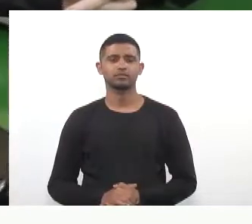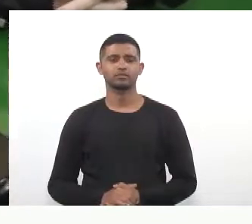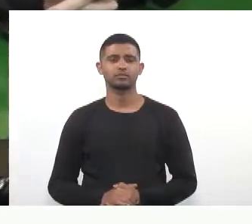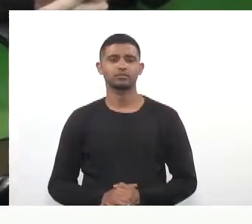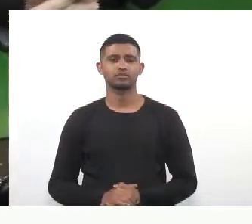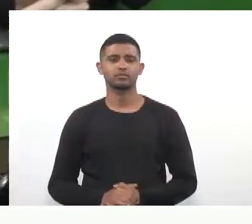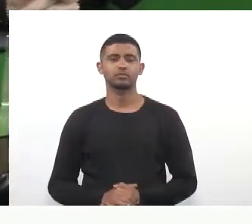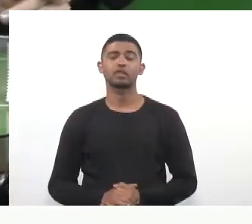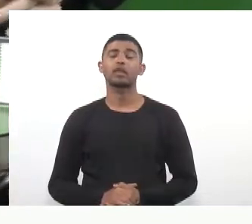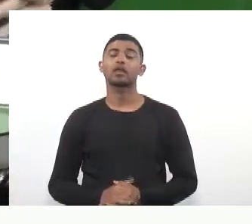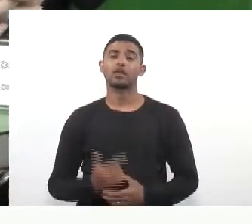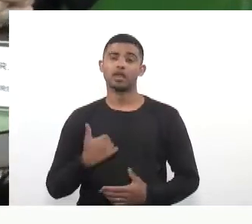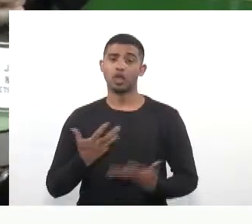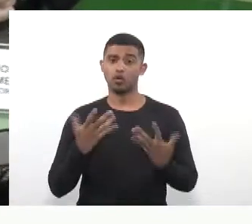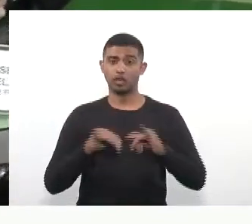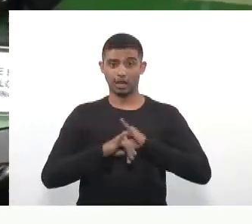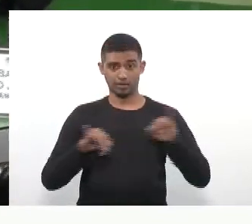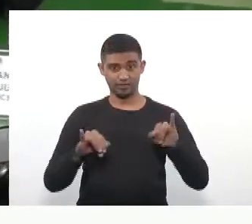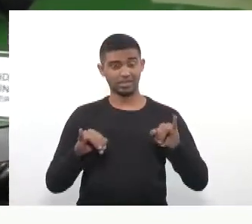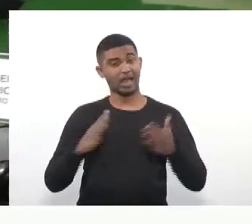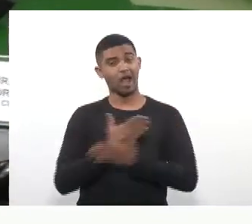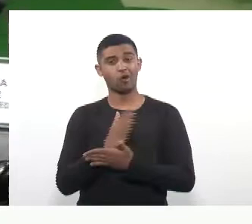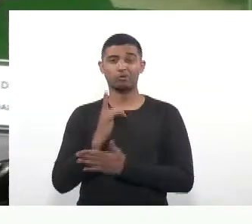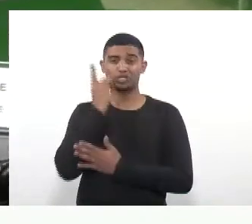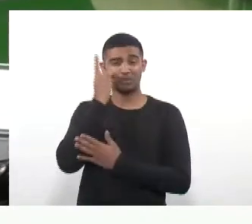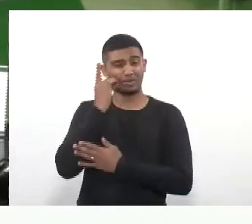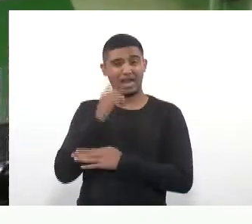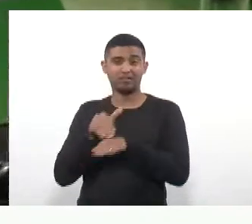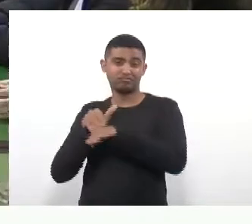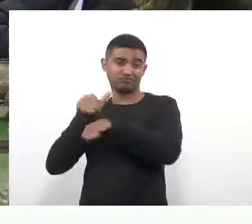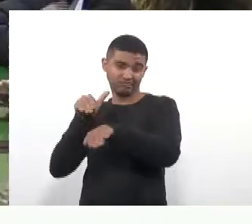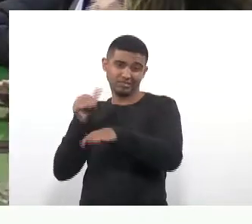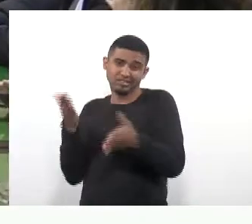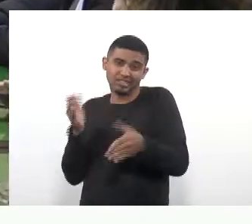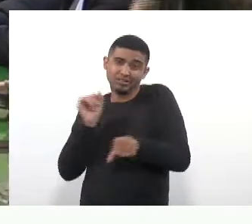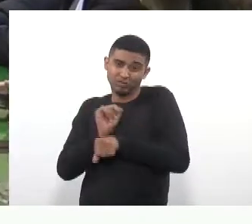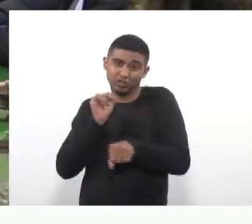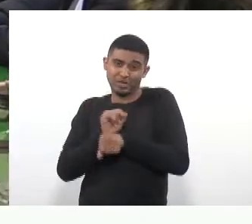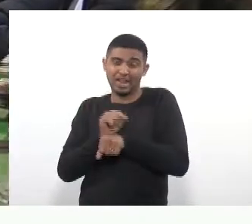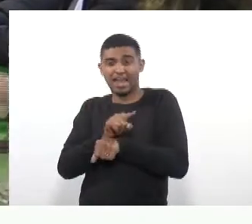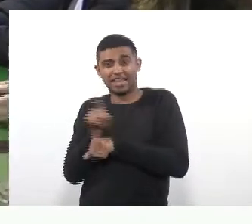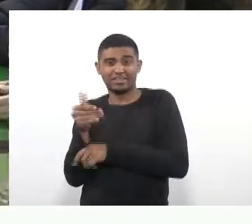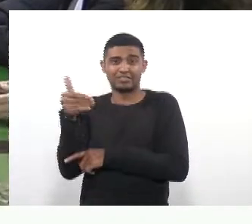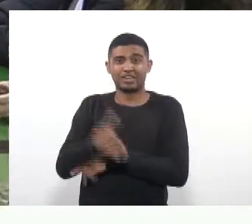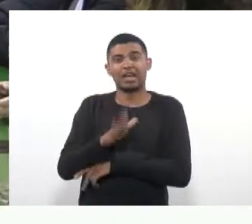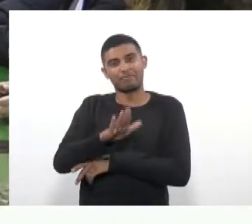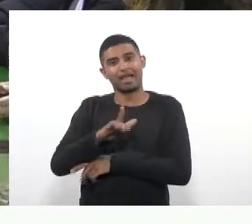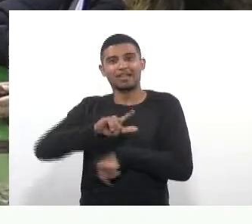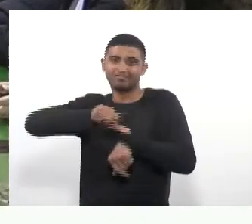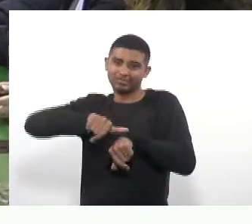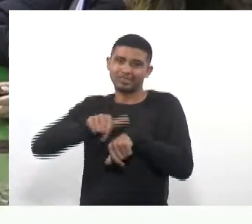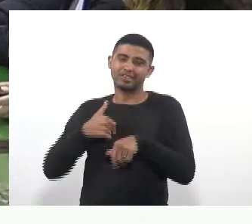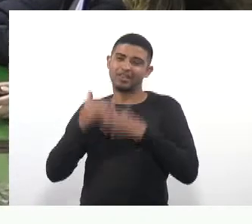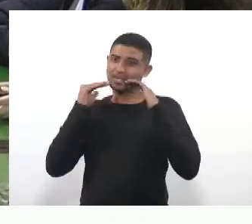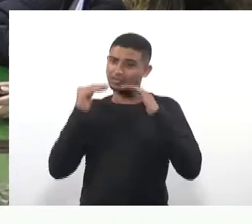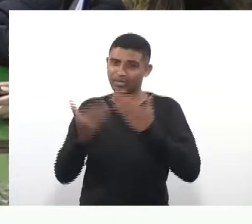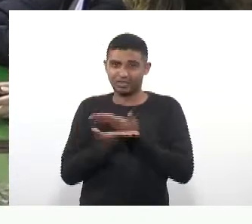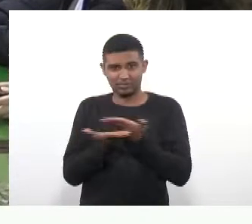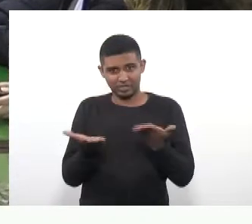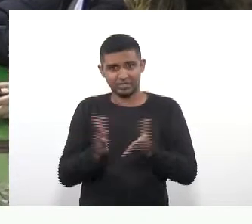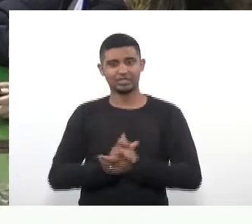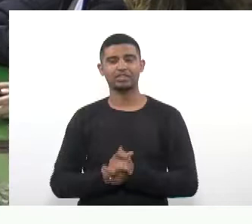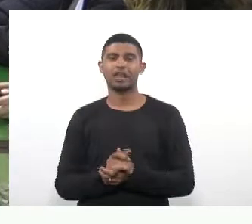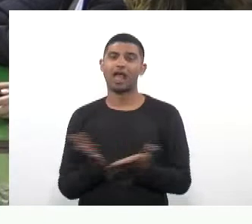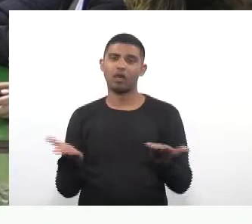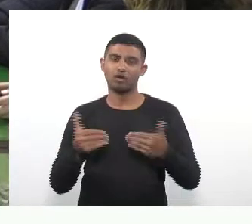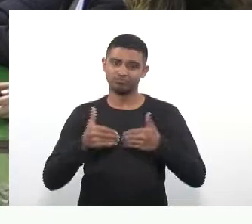me cabe informar que os deputados ficaram presos no trânsito, tentei segurar o máximo possível, mas estão chegando, e respeito a vossas excelências,